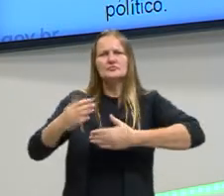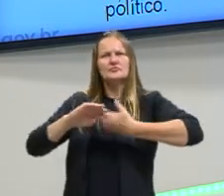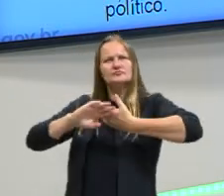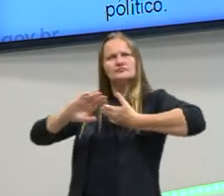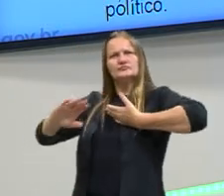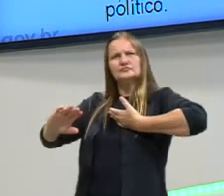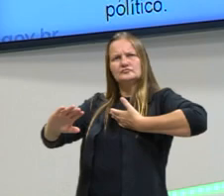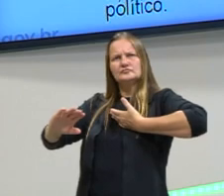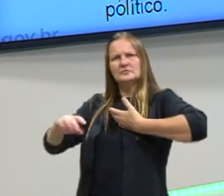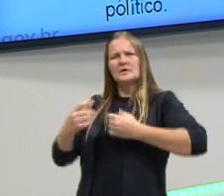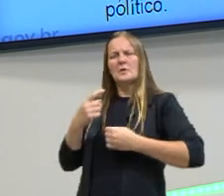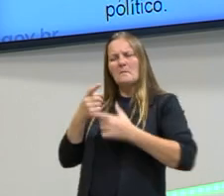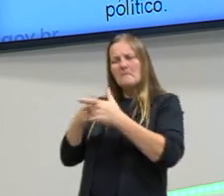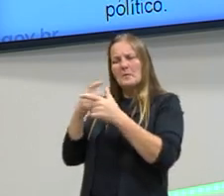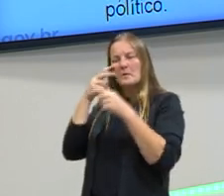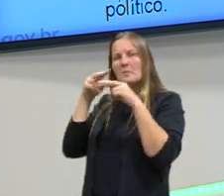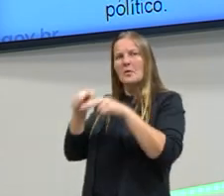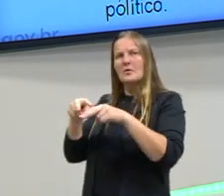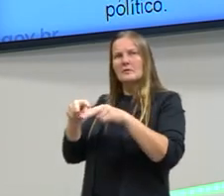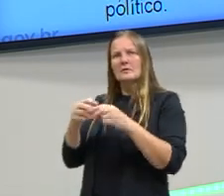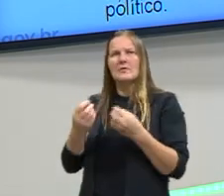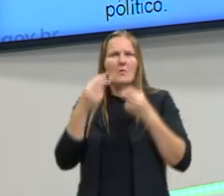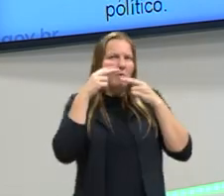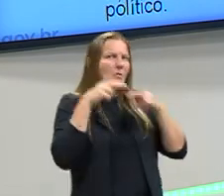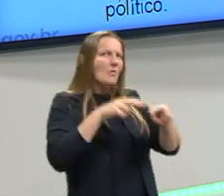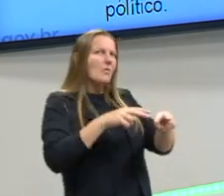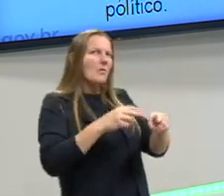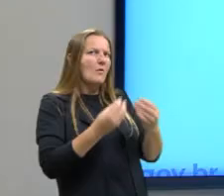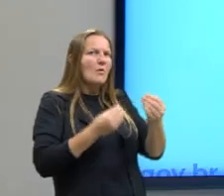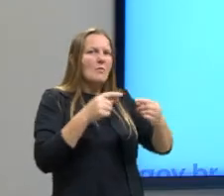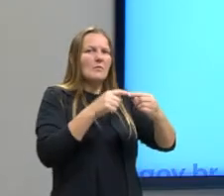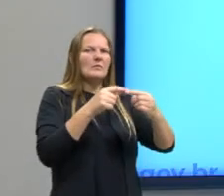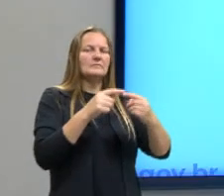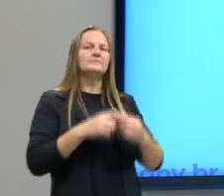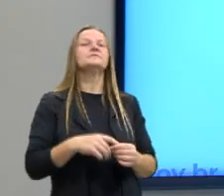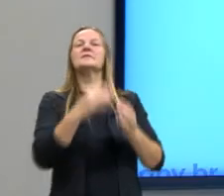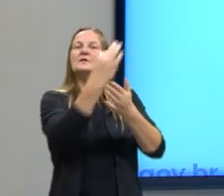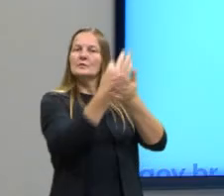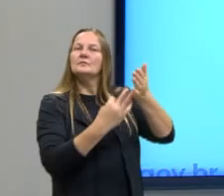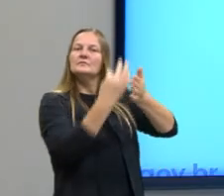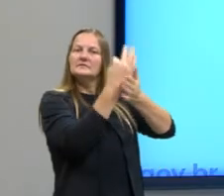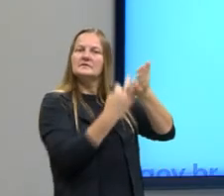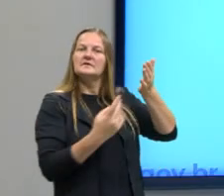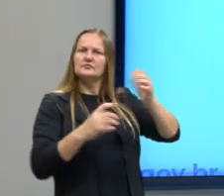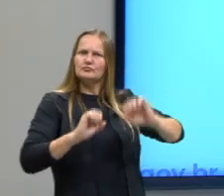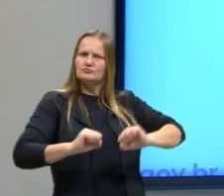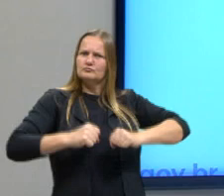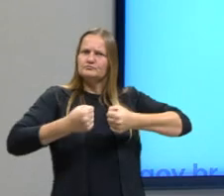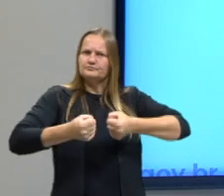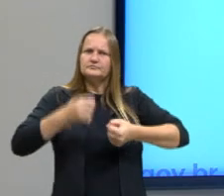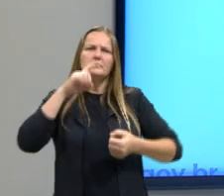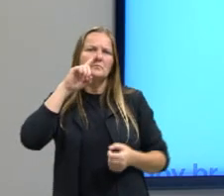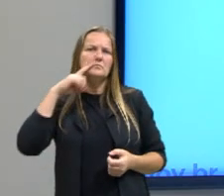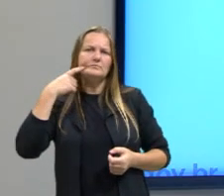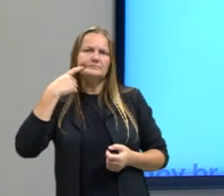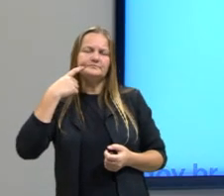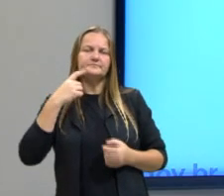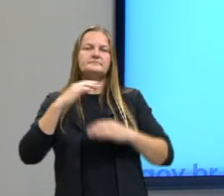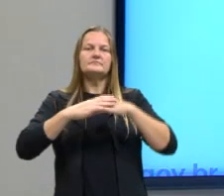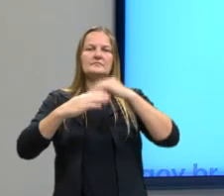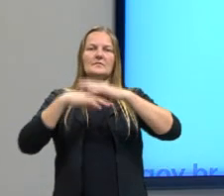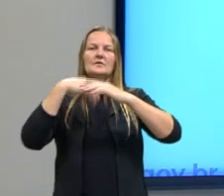se afastar do problema para chegar um problema objetivo o texto Expressa o esforço de Emily dukai em